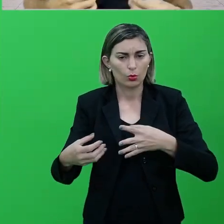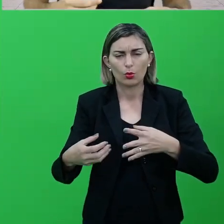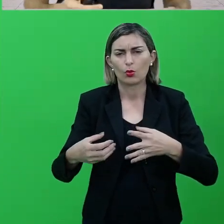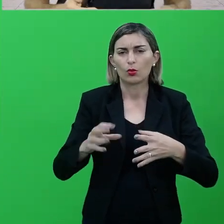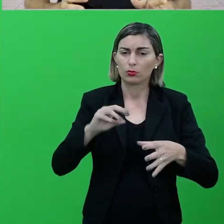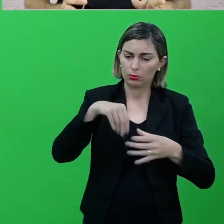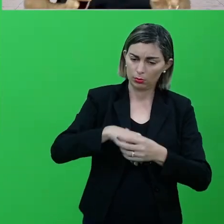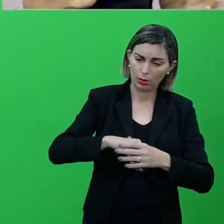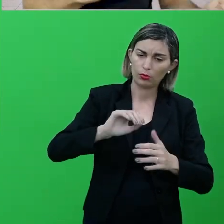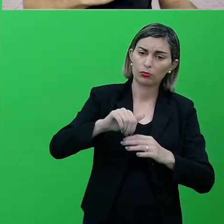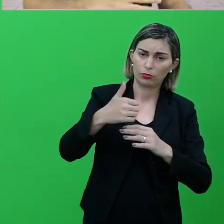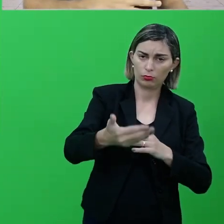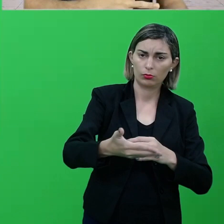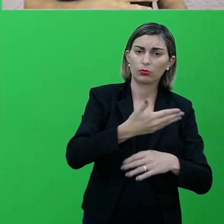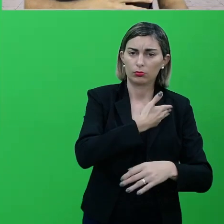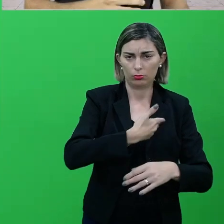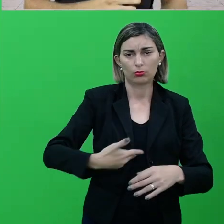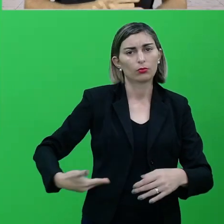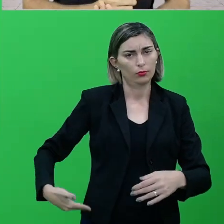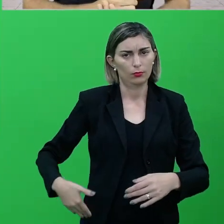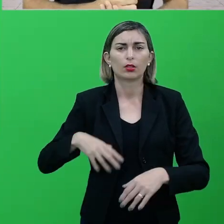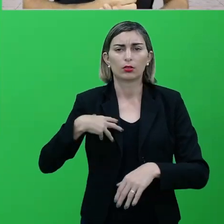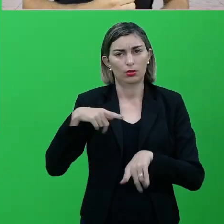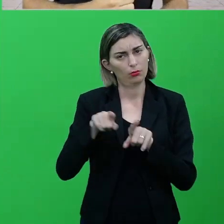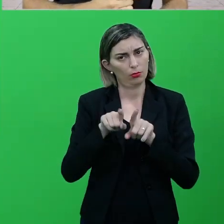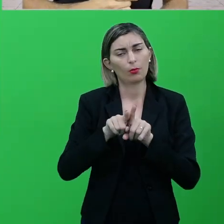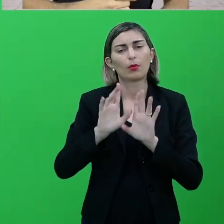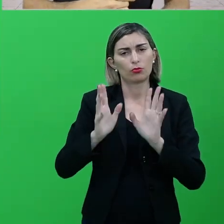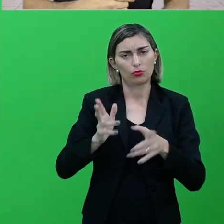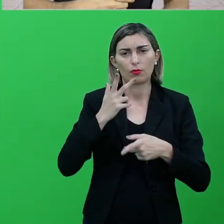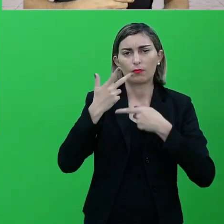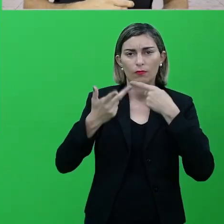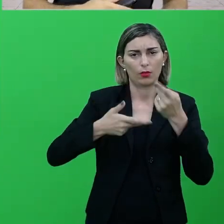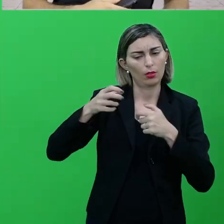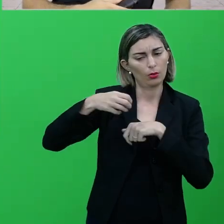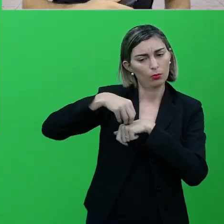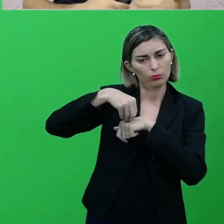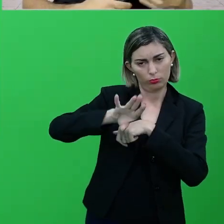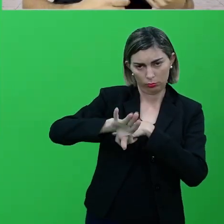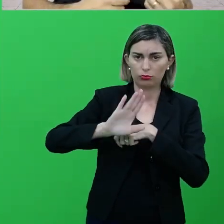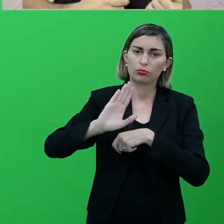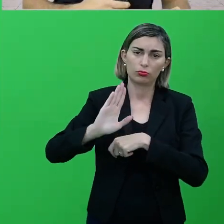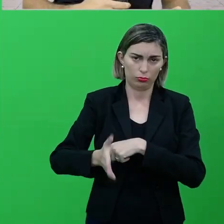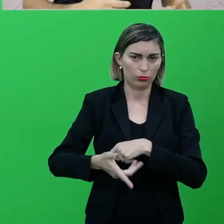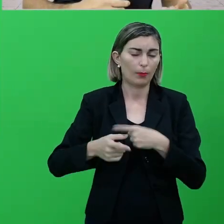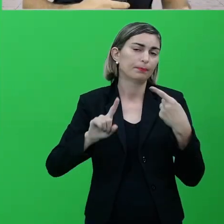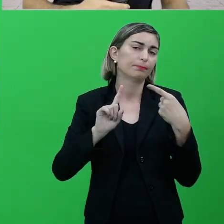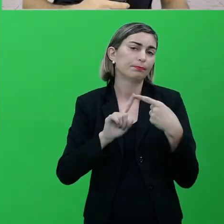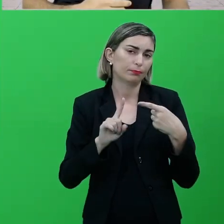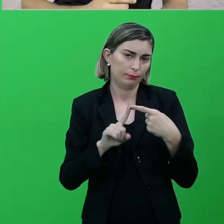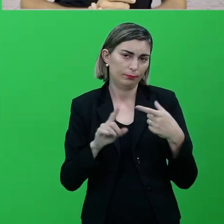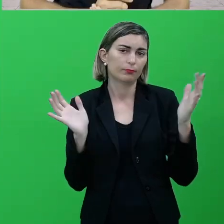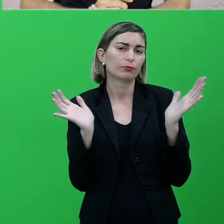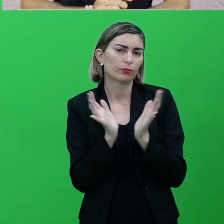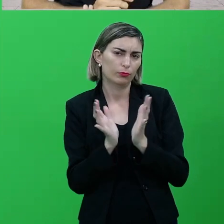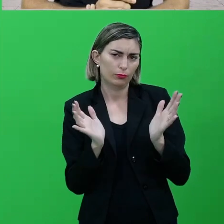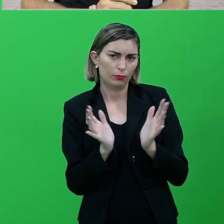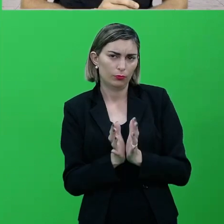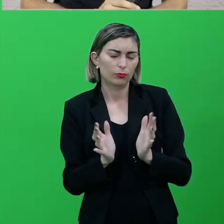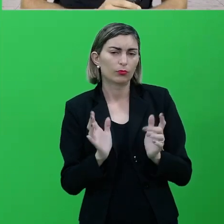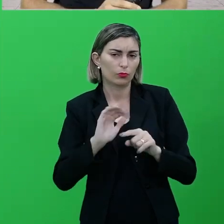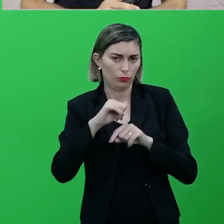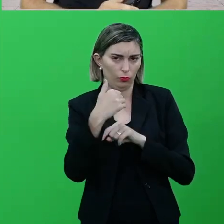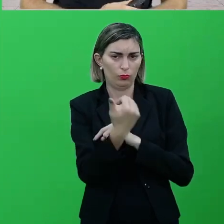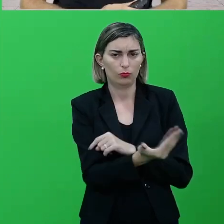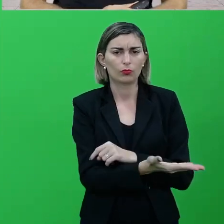externos e internos ao governo. A gente também já trouxe essa questão, tá? O primeiro grupo, ou seja, de atores